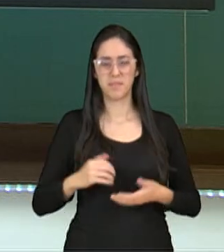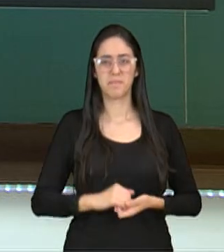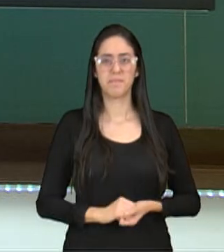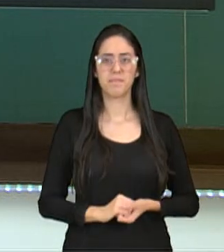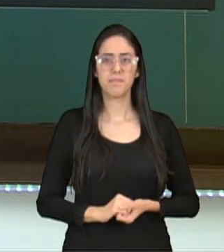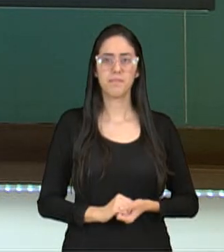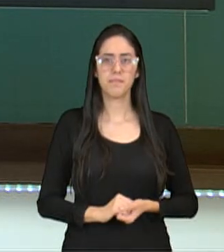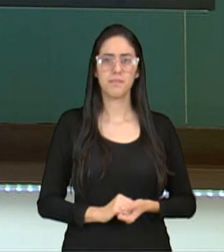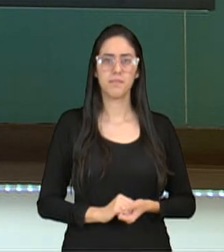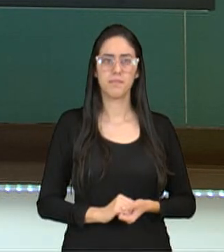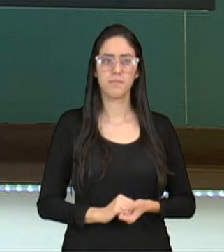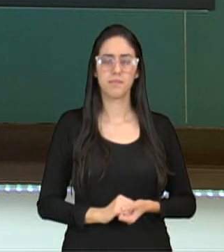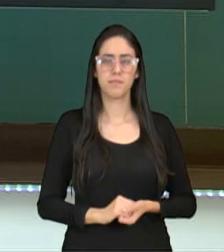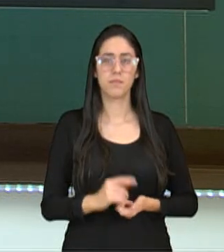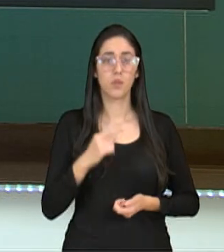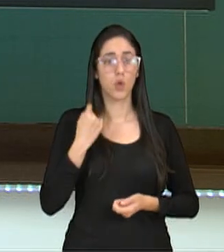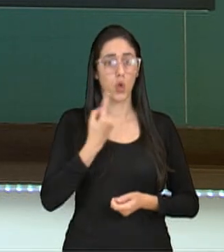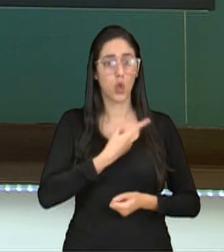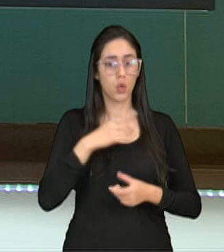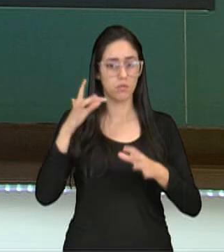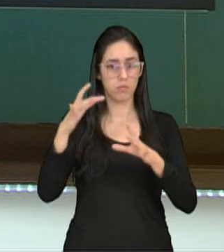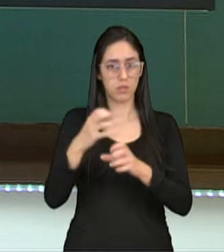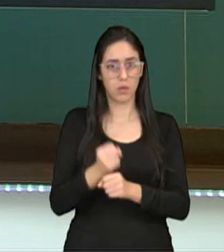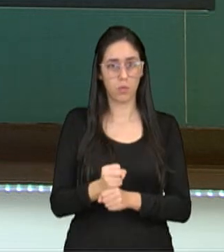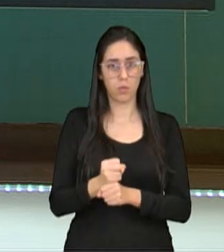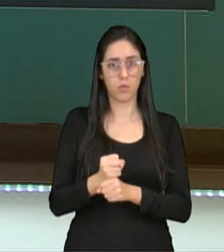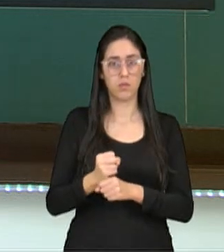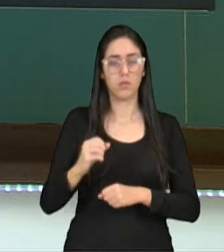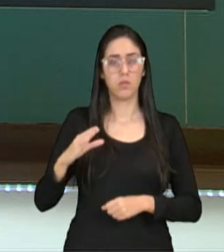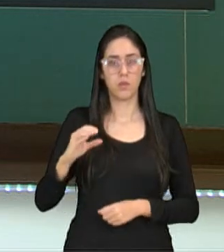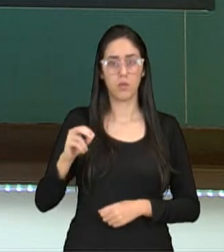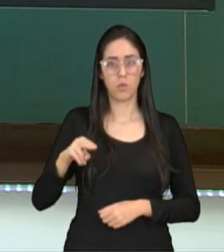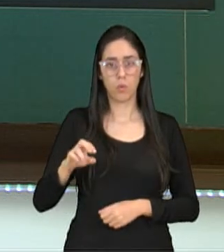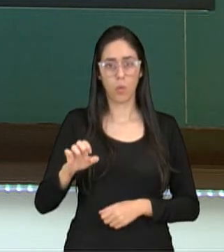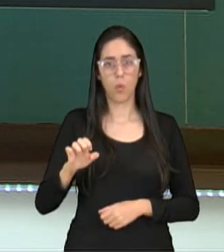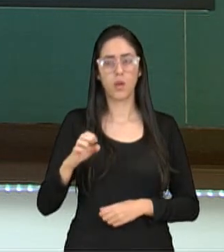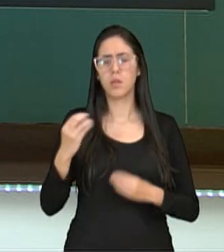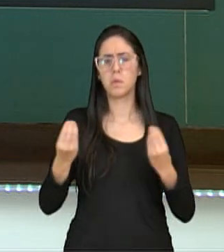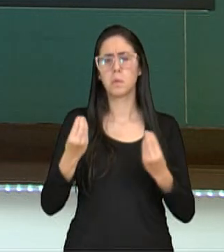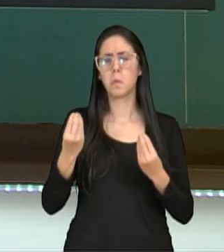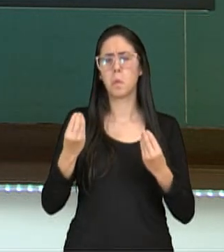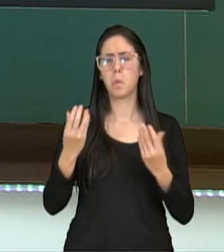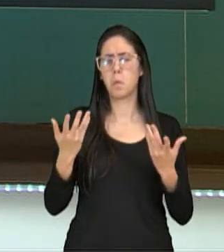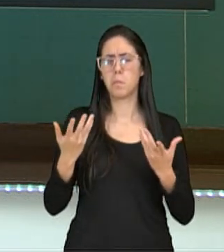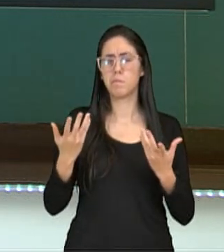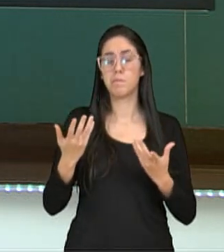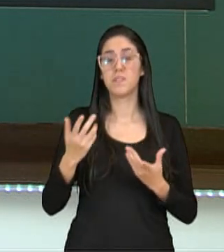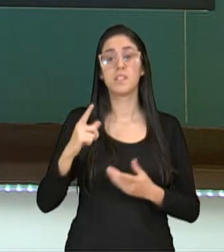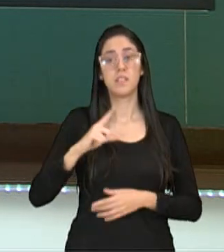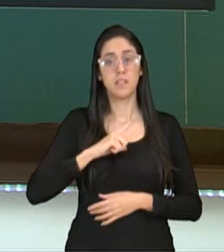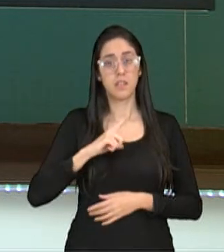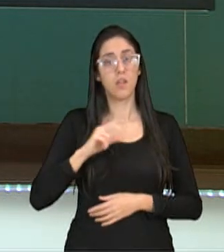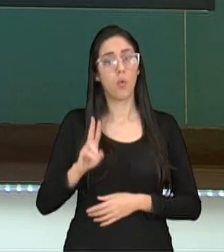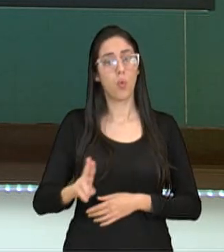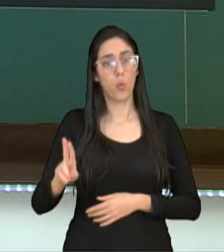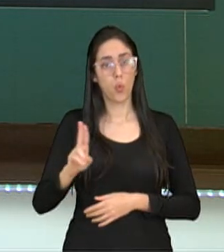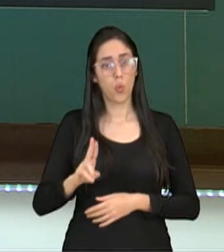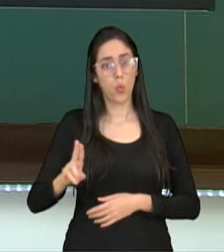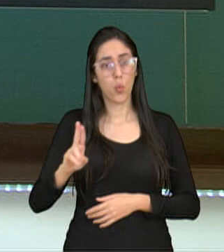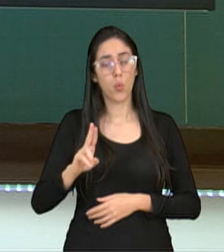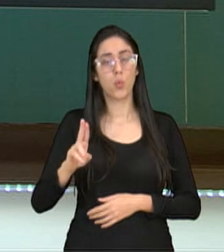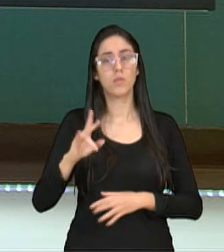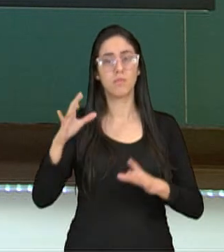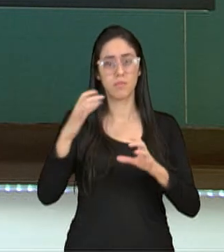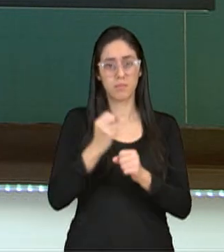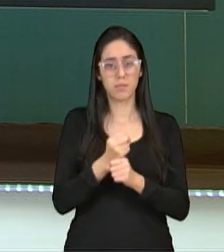pirâmide também. Para a gente calcular, como que a gente chegou a essa conclusão? Usando exatamente o princípio